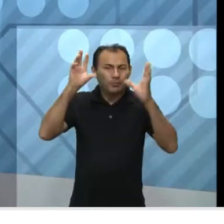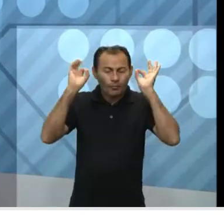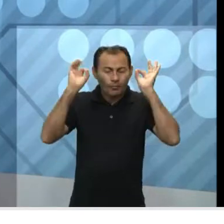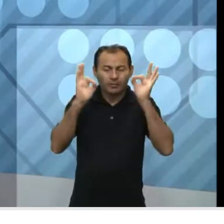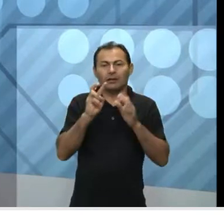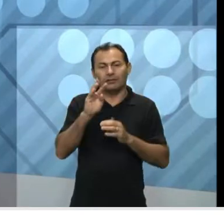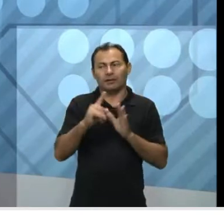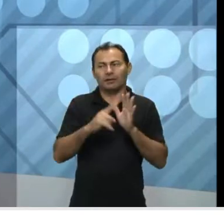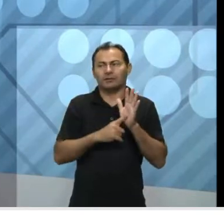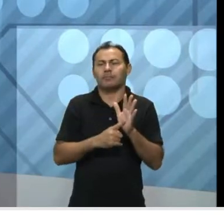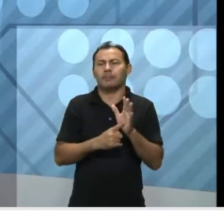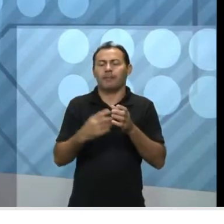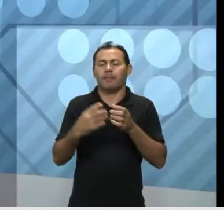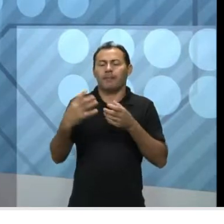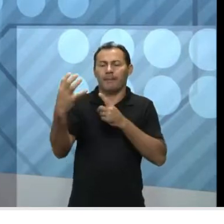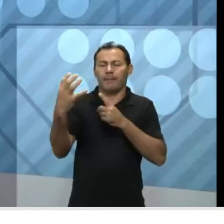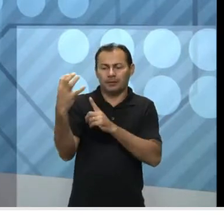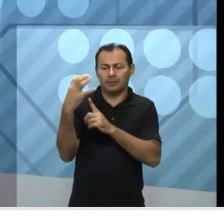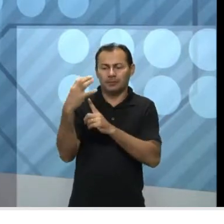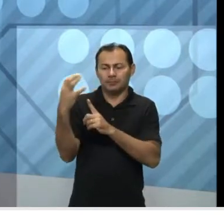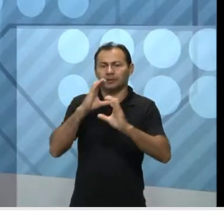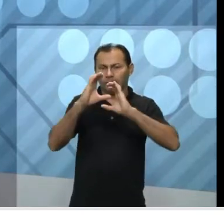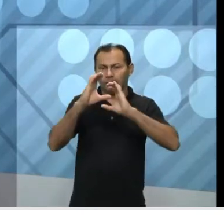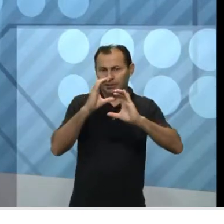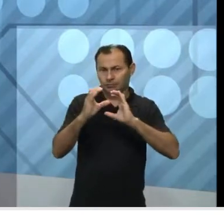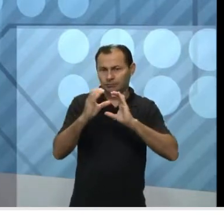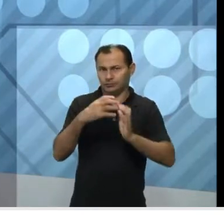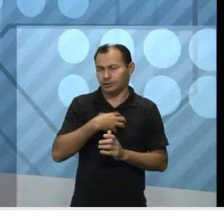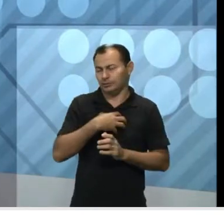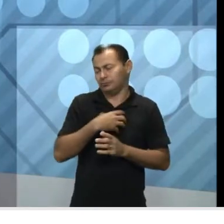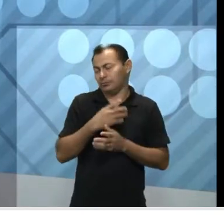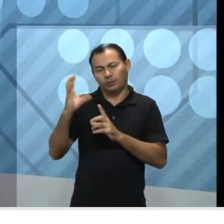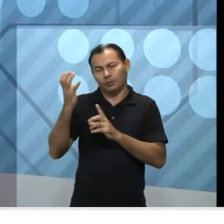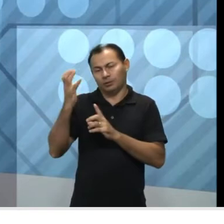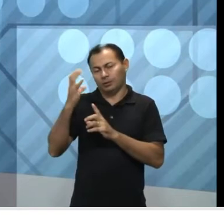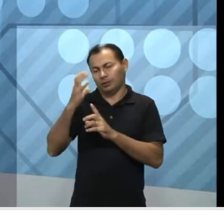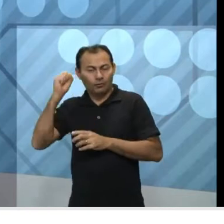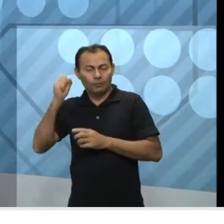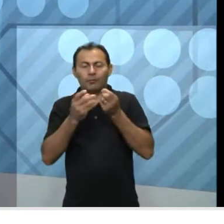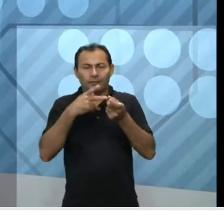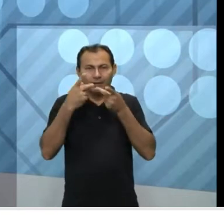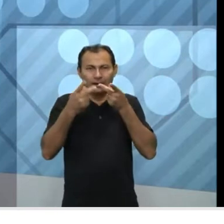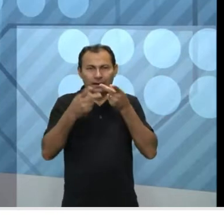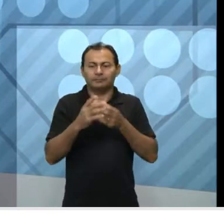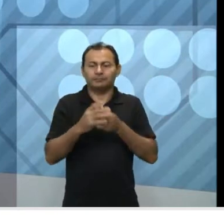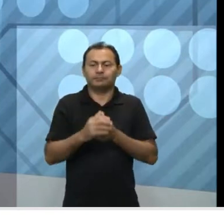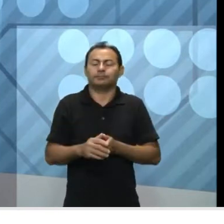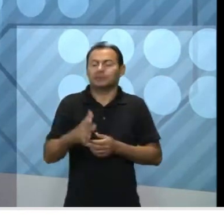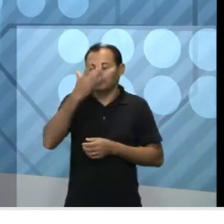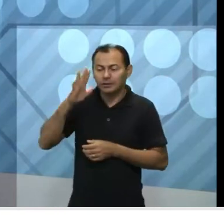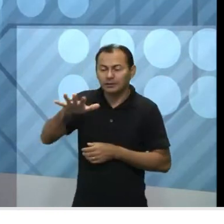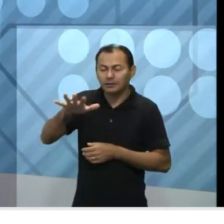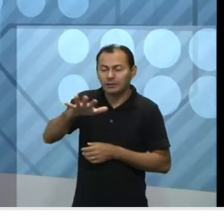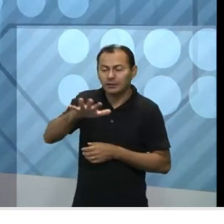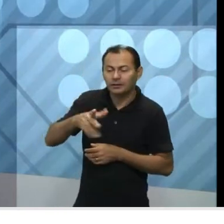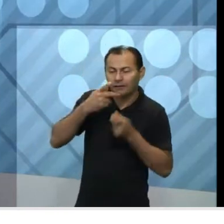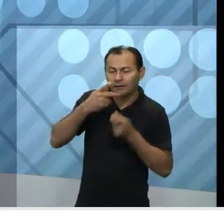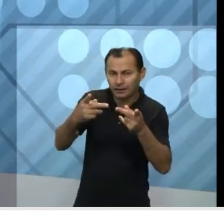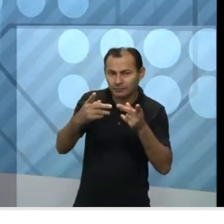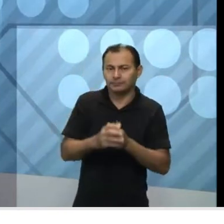interferir também na comunicação de modo espontâneo, tá? Então, esses que nós fazemos a inferência de que são pessoas